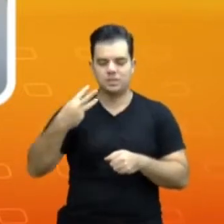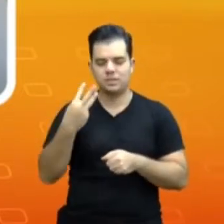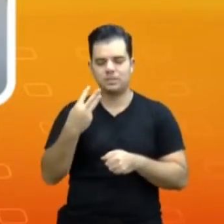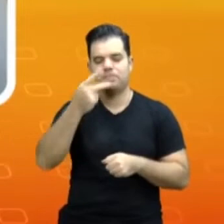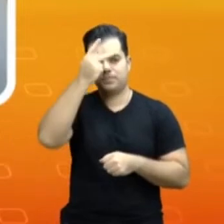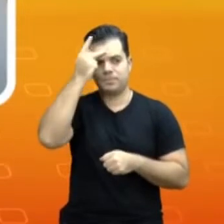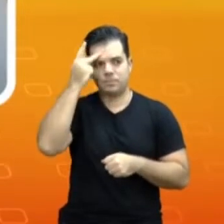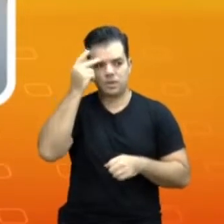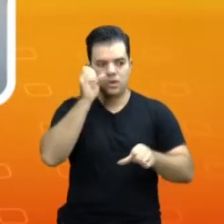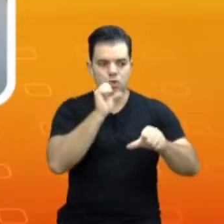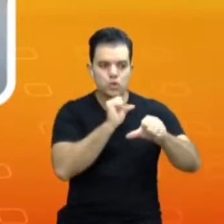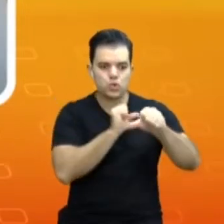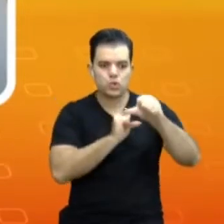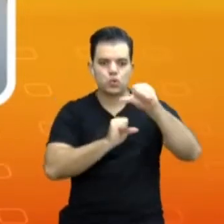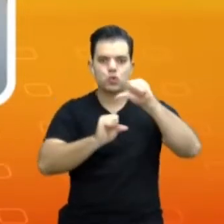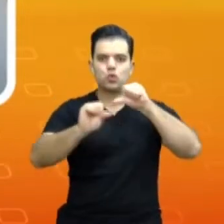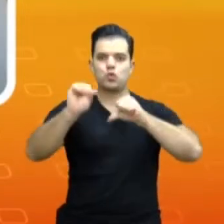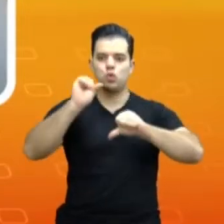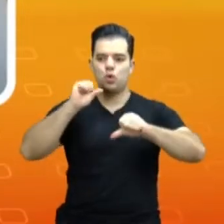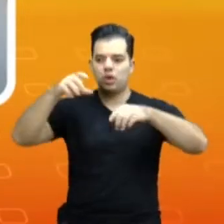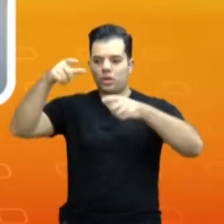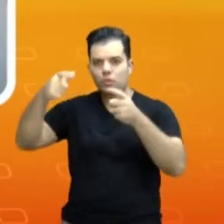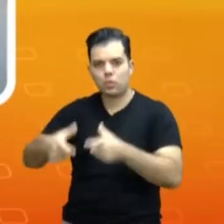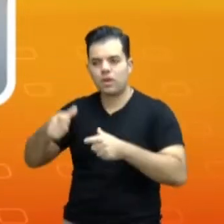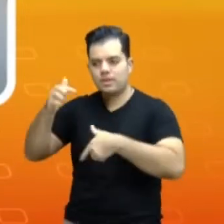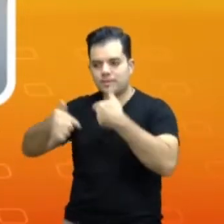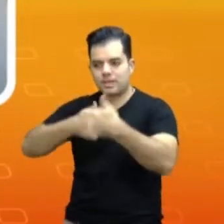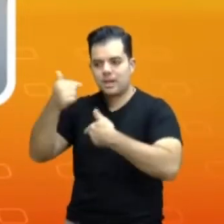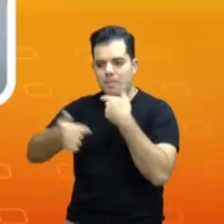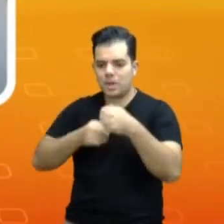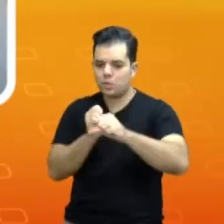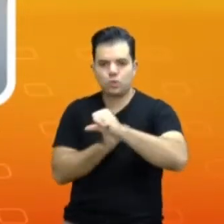do estúdio, né, que eu acho que a gente vai falar um pouquinho ali na frente, né, Gabriel,